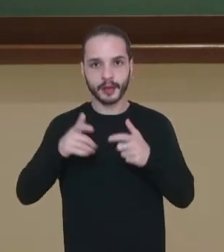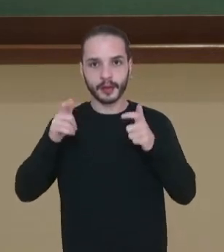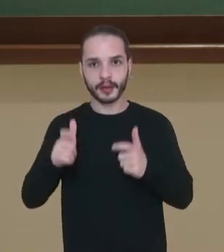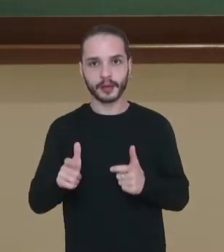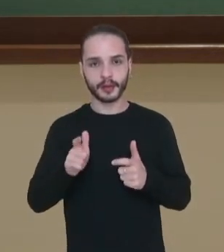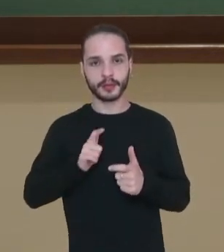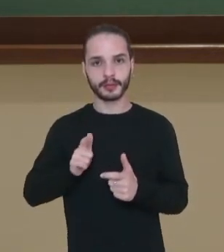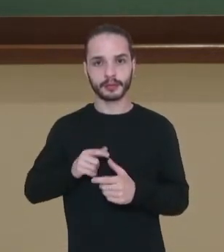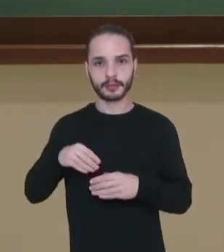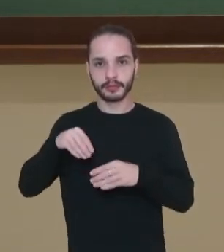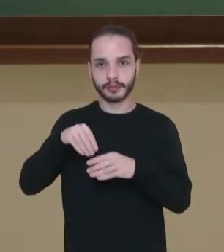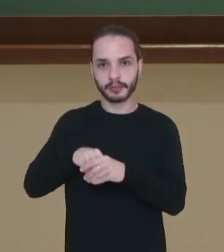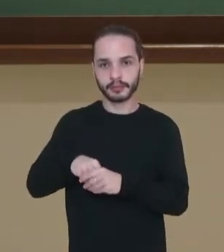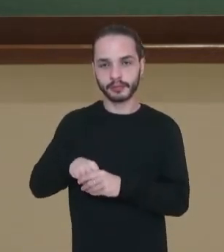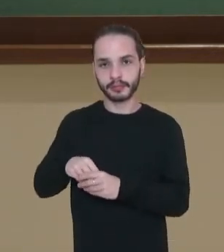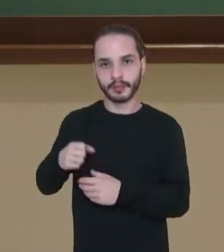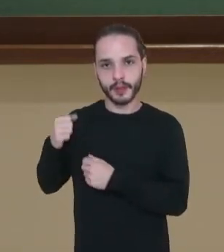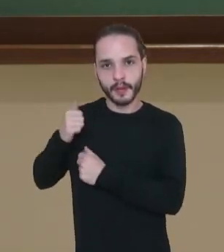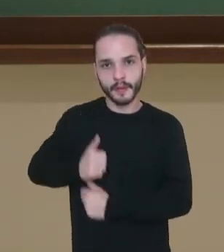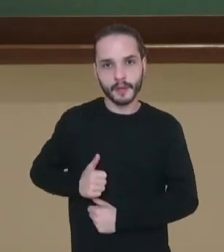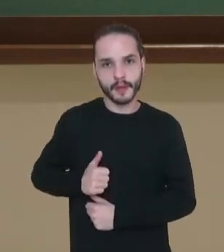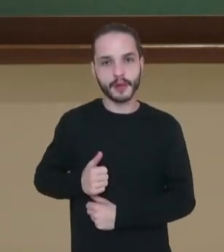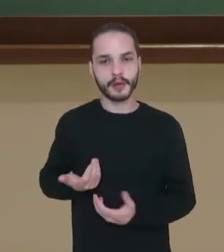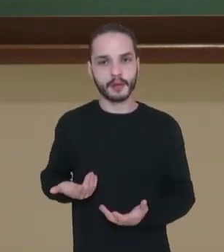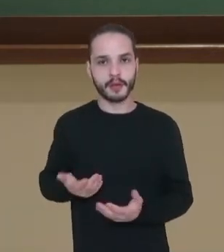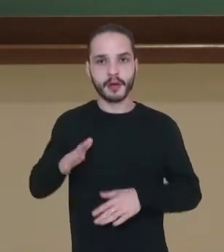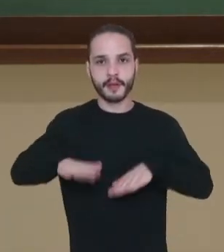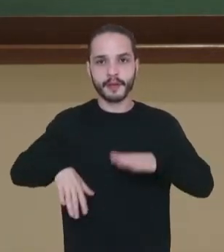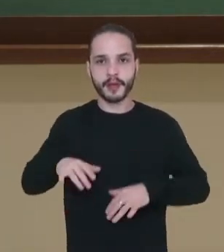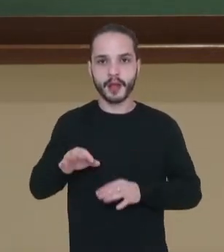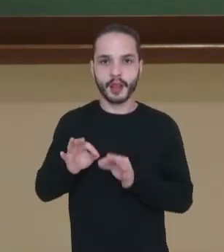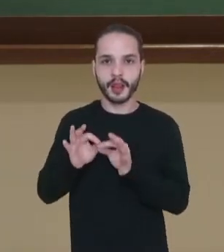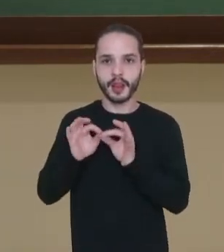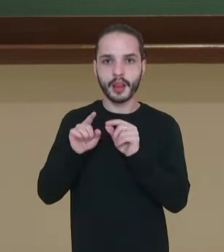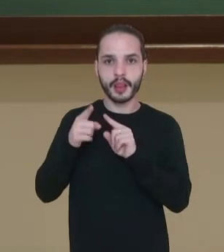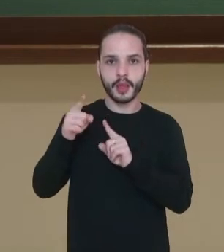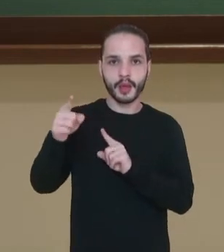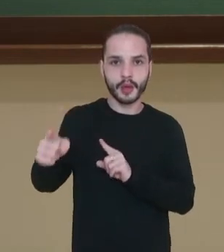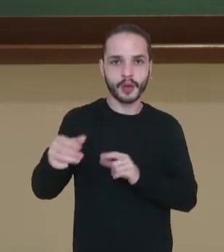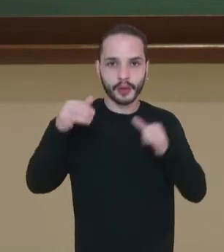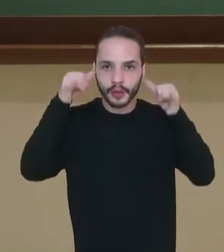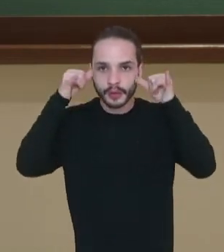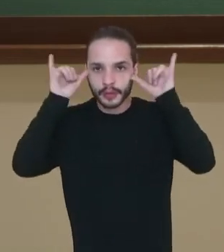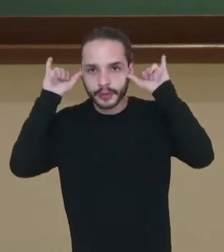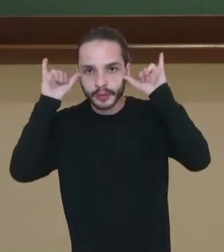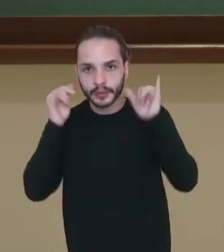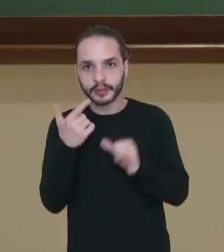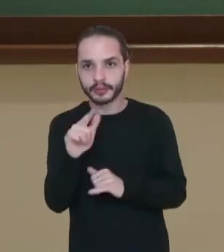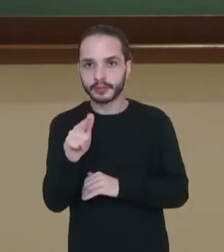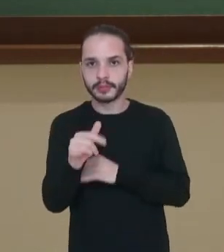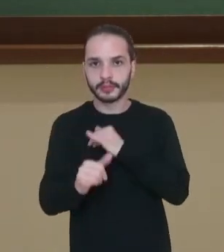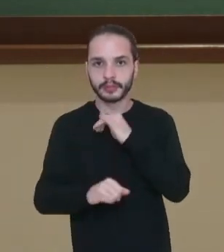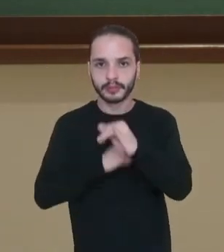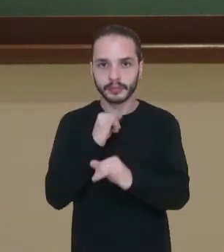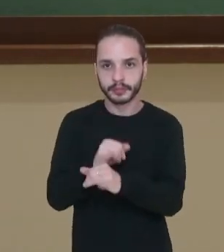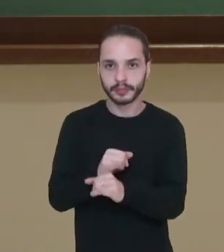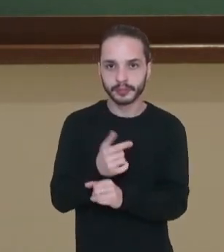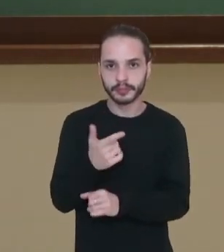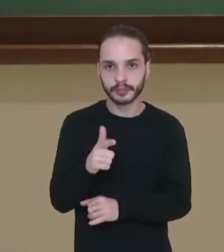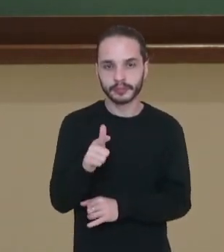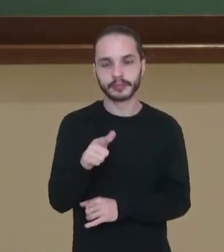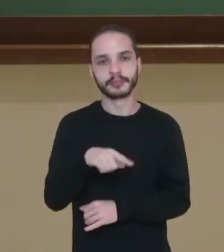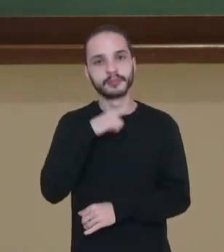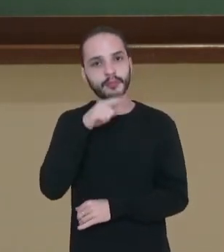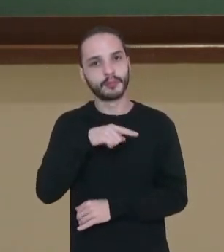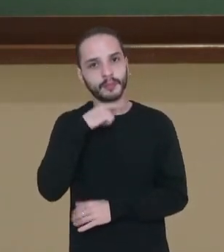E aí, se você está num lugar distante, por exemplo, numa fazenda, numa chácara que não tenha rede Wi-Fi, você muitas vezes não vai ter